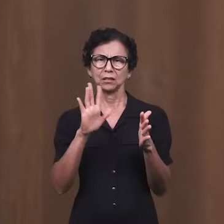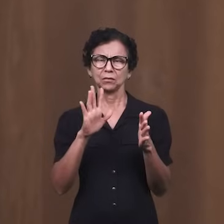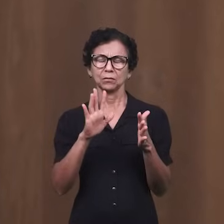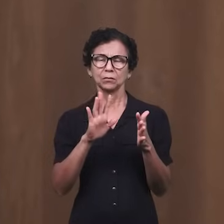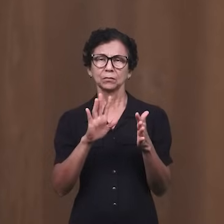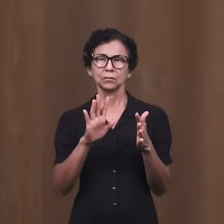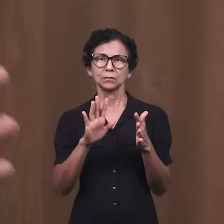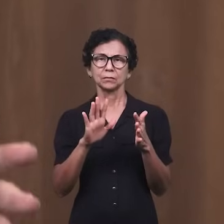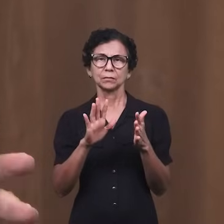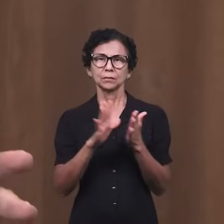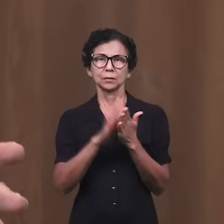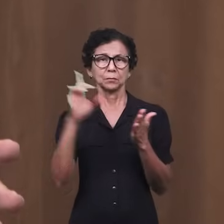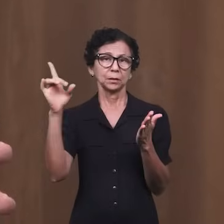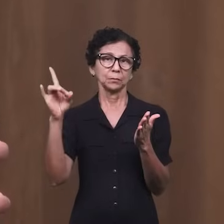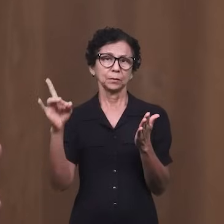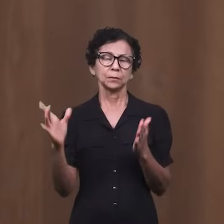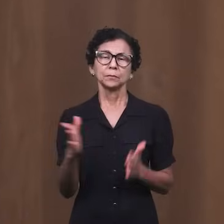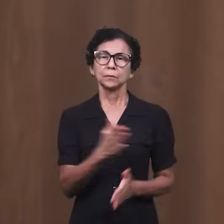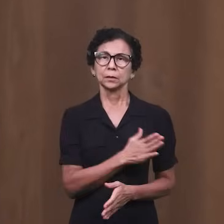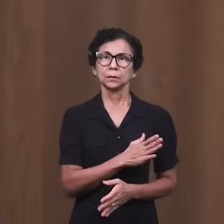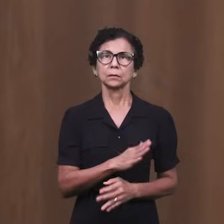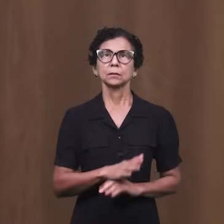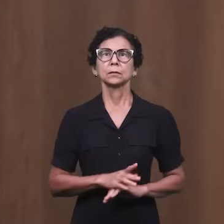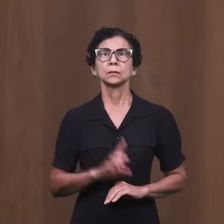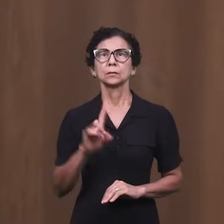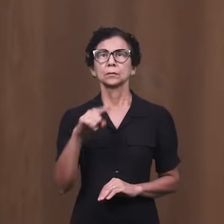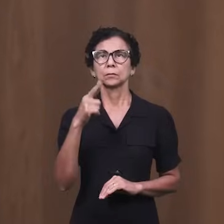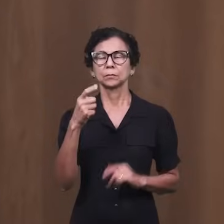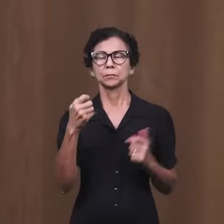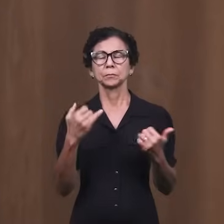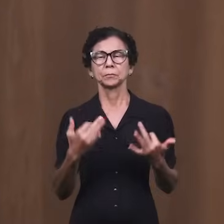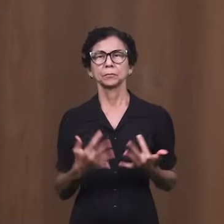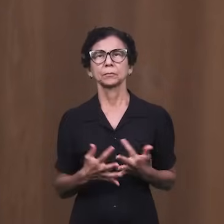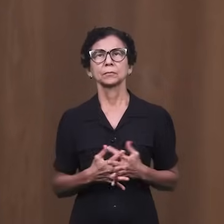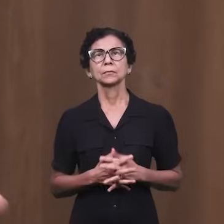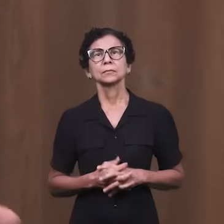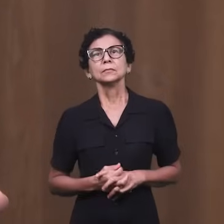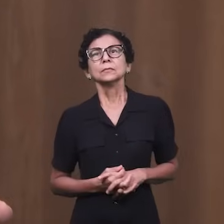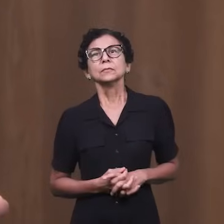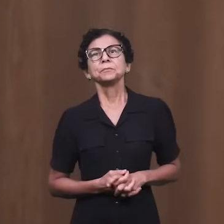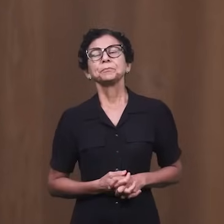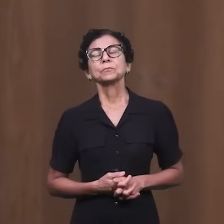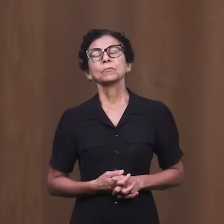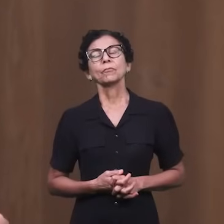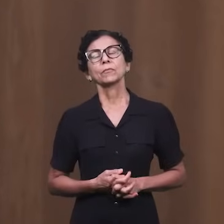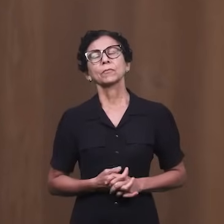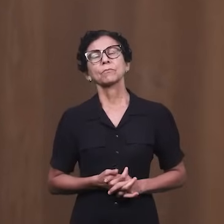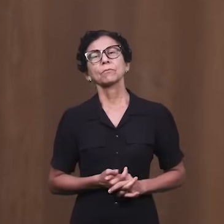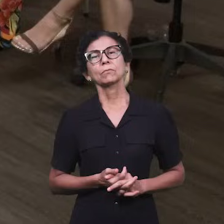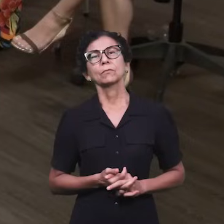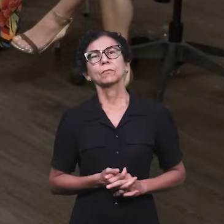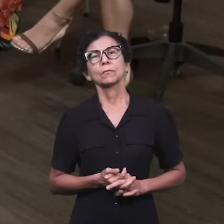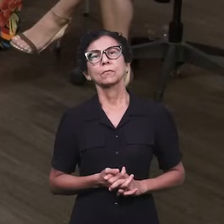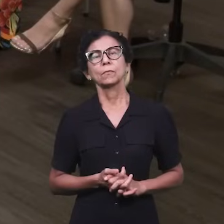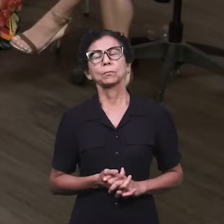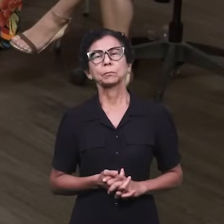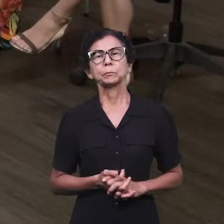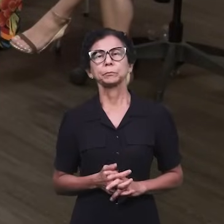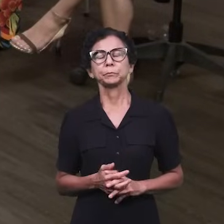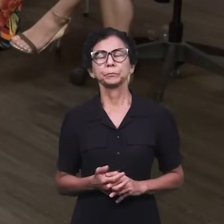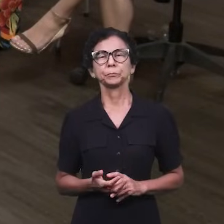ouvido depois nós vamos falar que na verdade é necessário transpiração esforço L ler a Bíblia